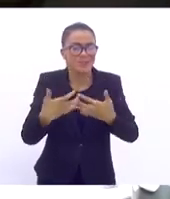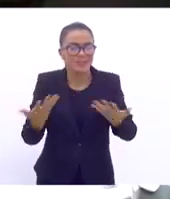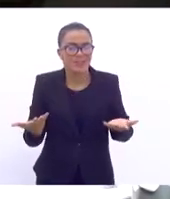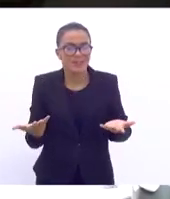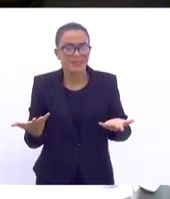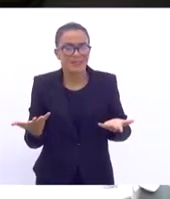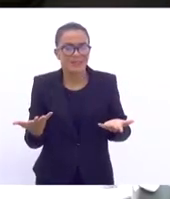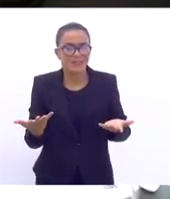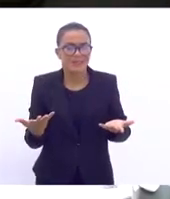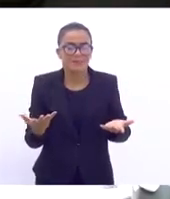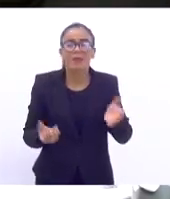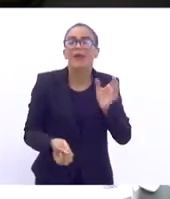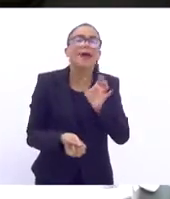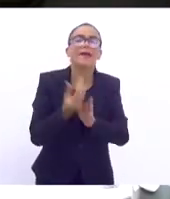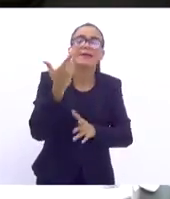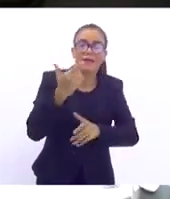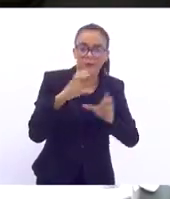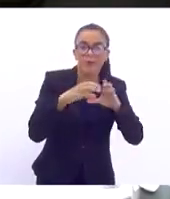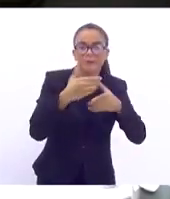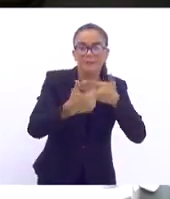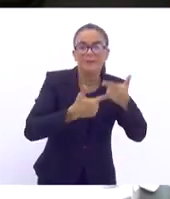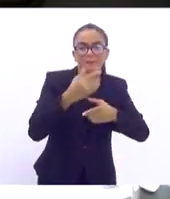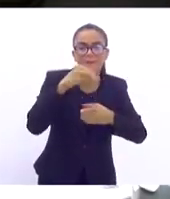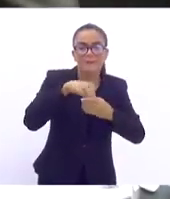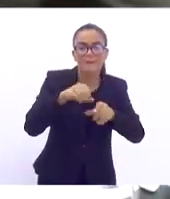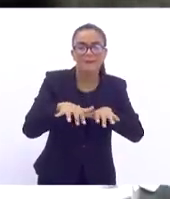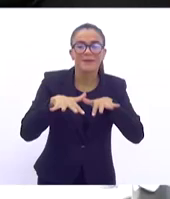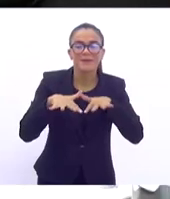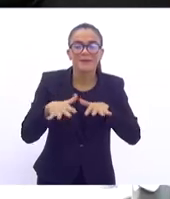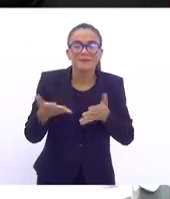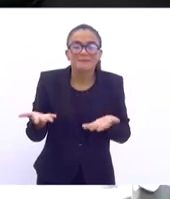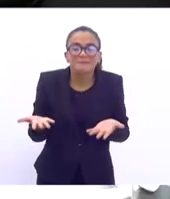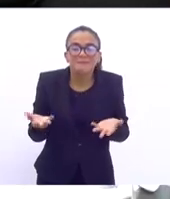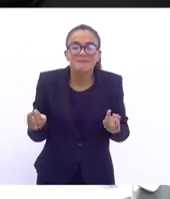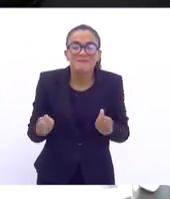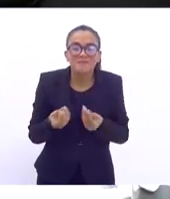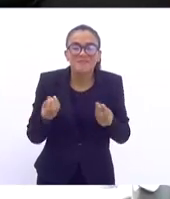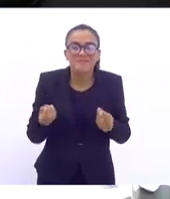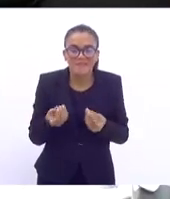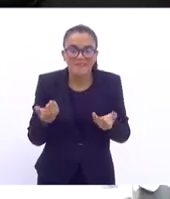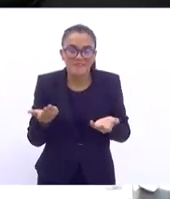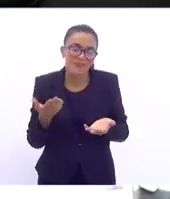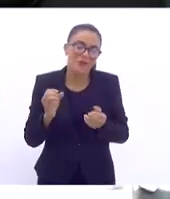se não ficou criei a frente mas não está lá nunca